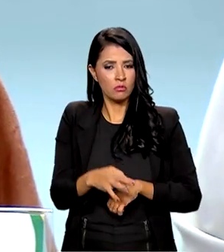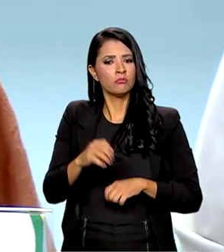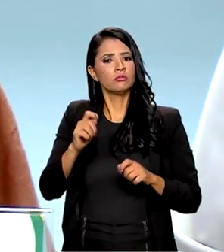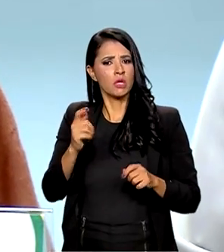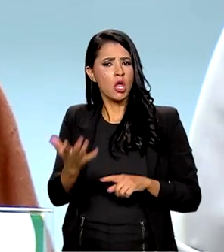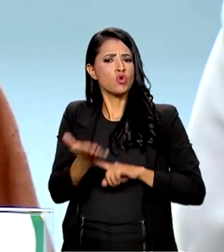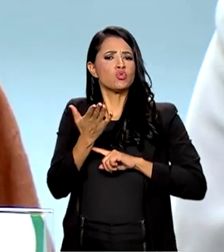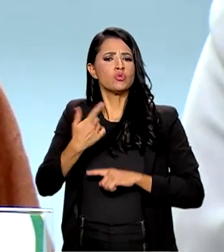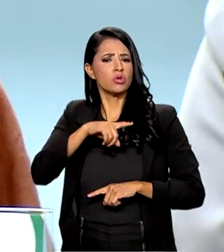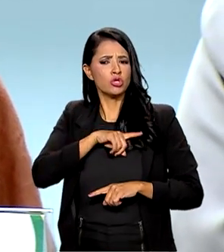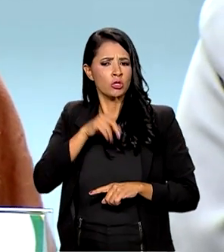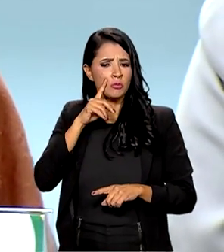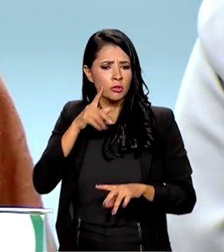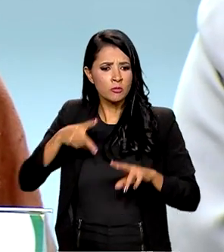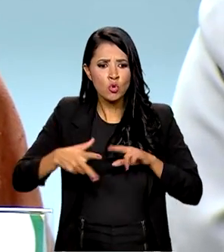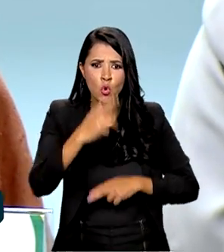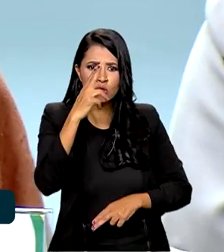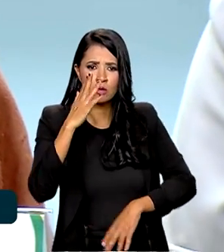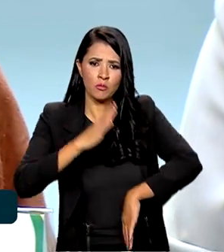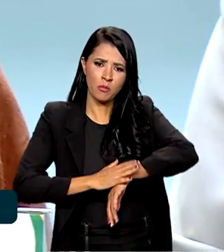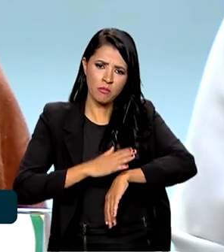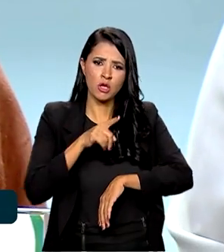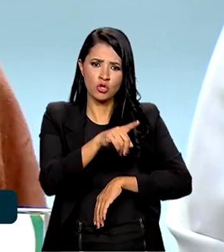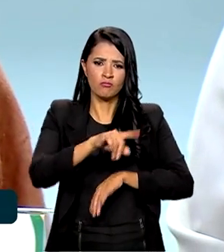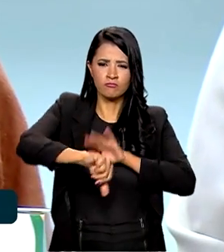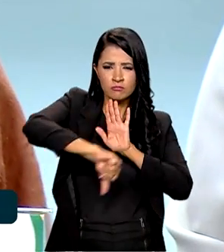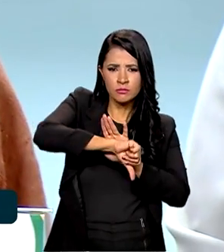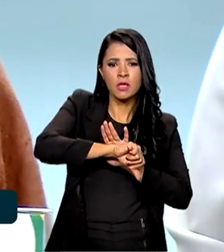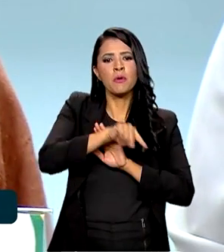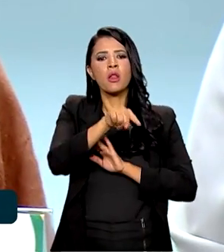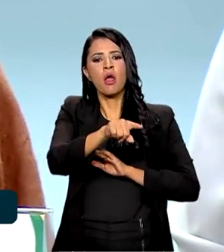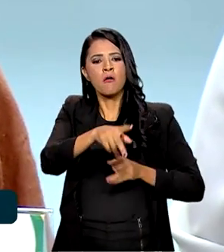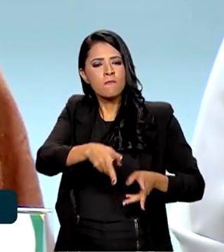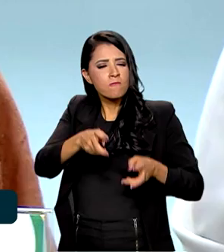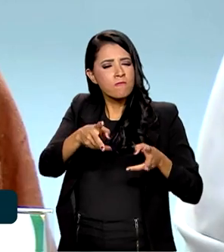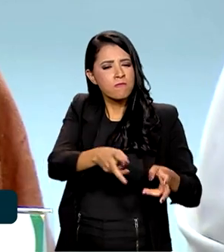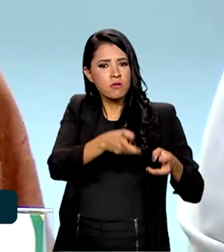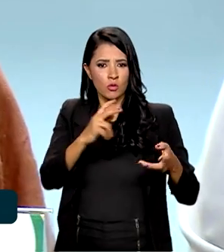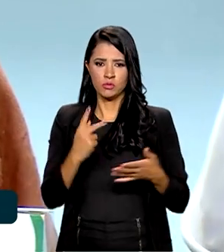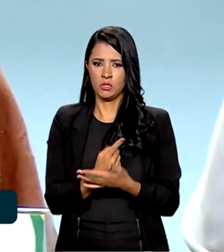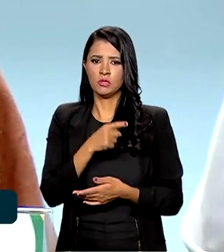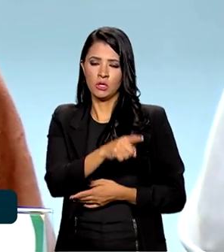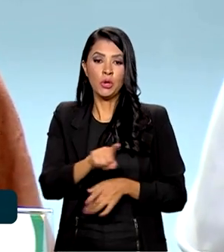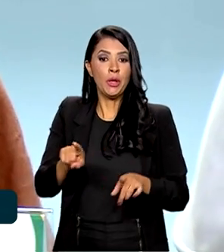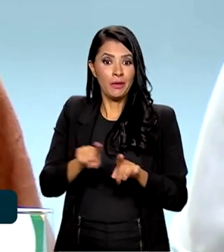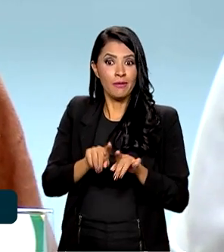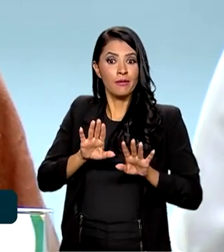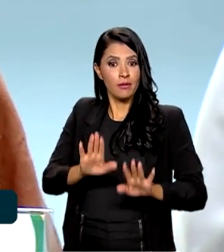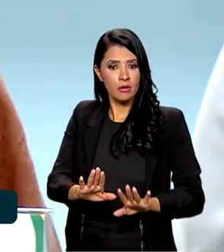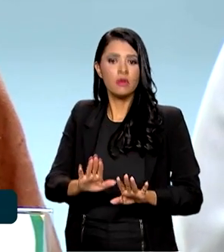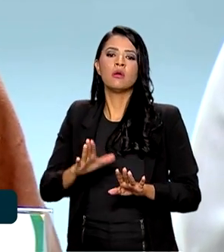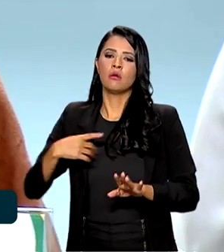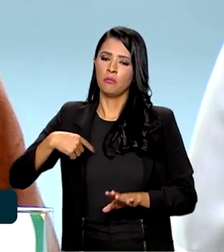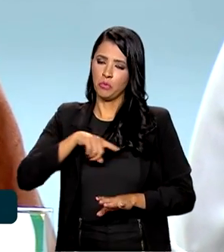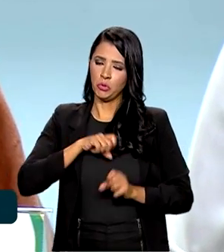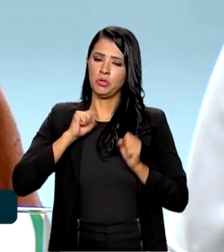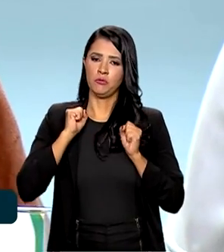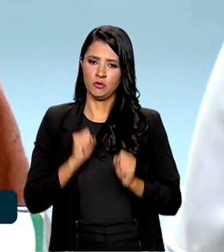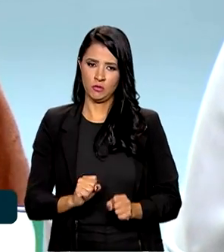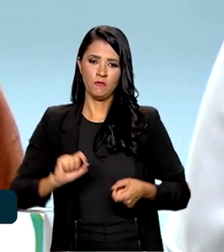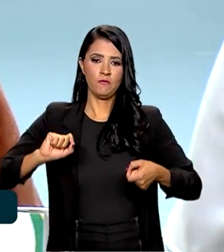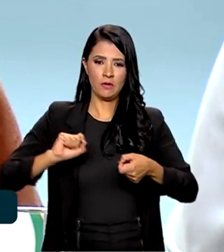interferir no momento em que a criminalidade está acontecendo e portanto poder fazer